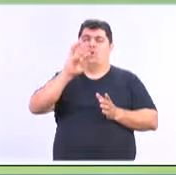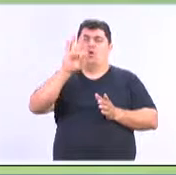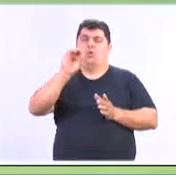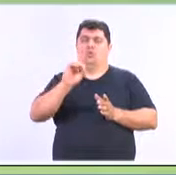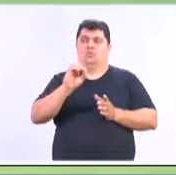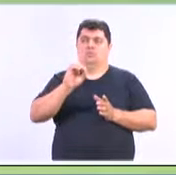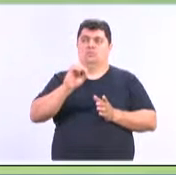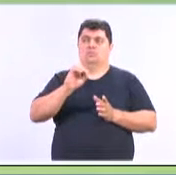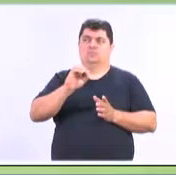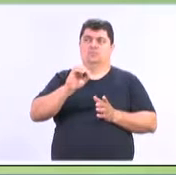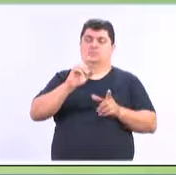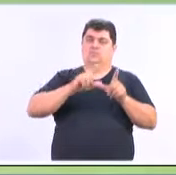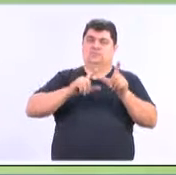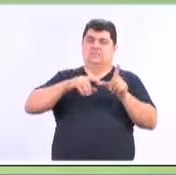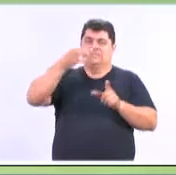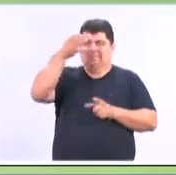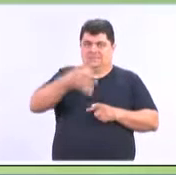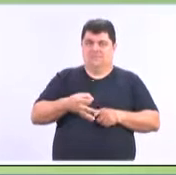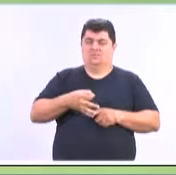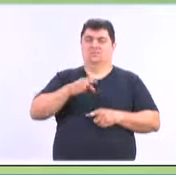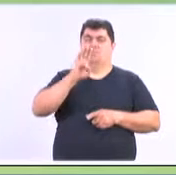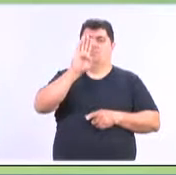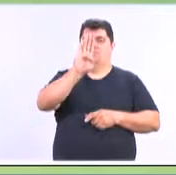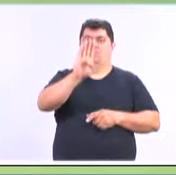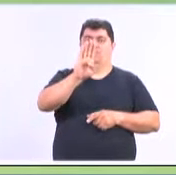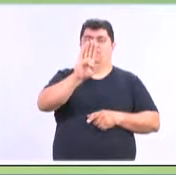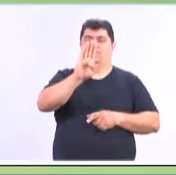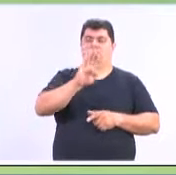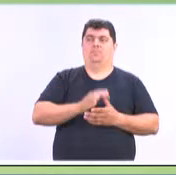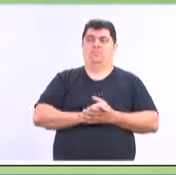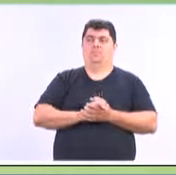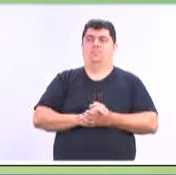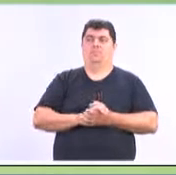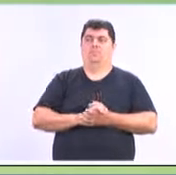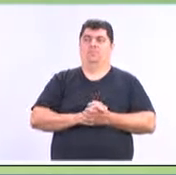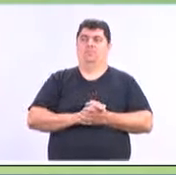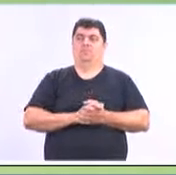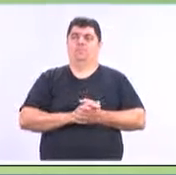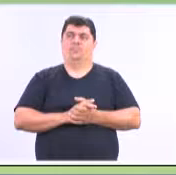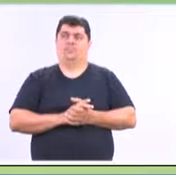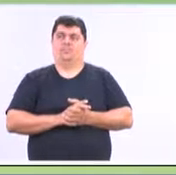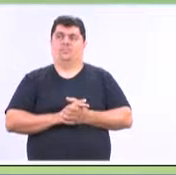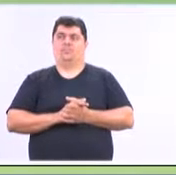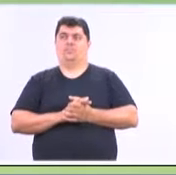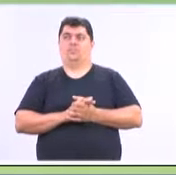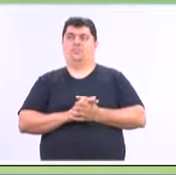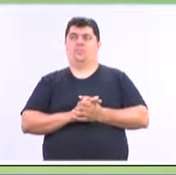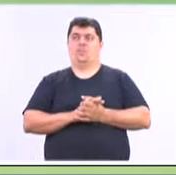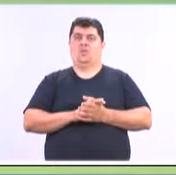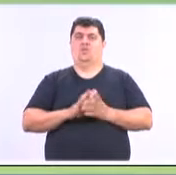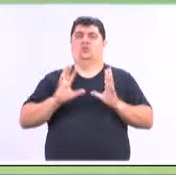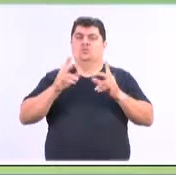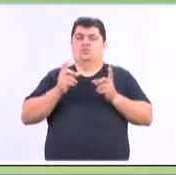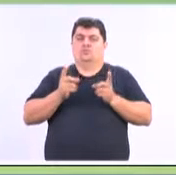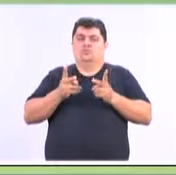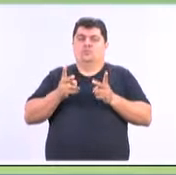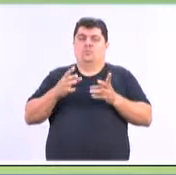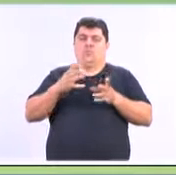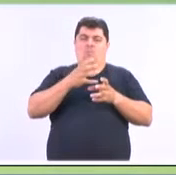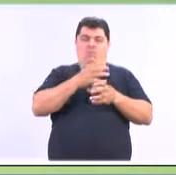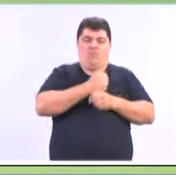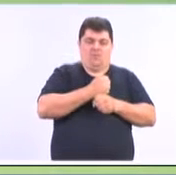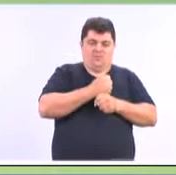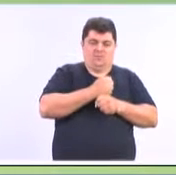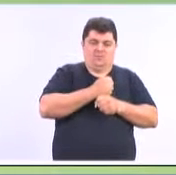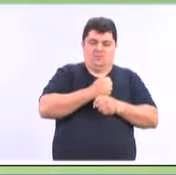bruto, ok? Então essa é a letra B. Vamos ler a letra D, receita bruta, tudo que eu vendi mais as deduções